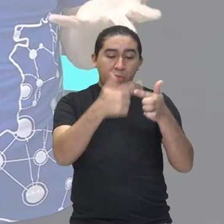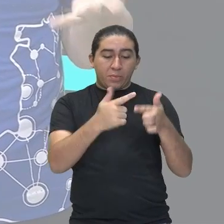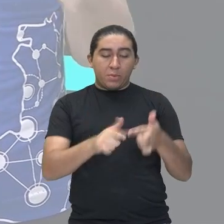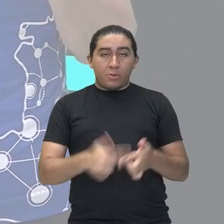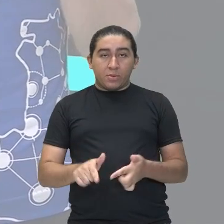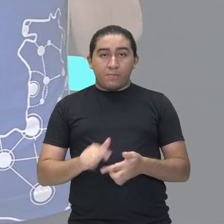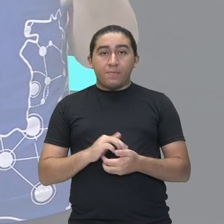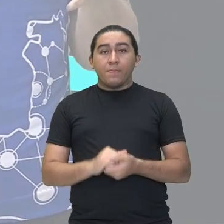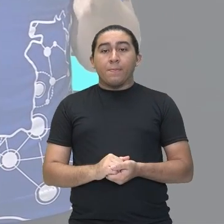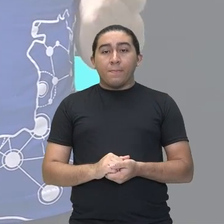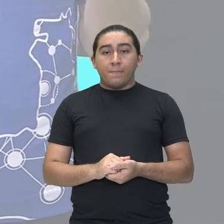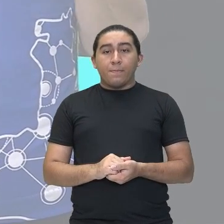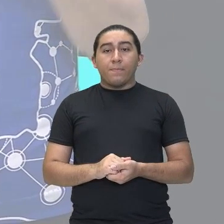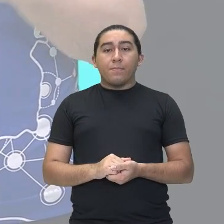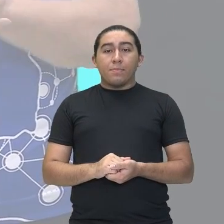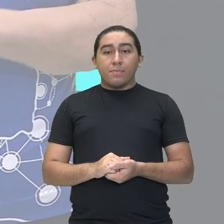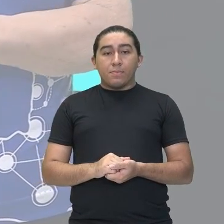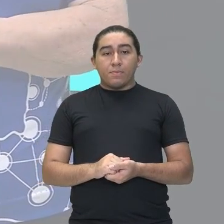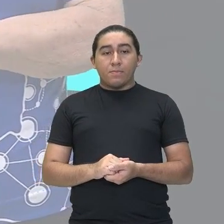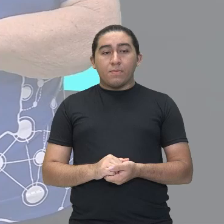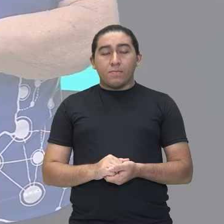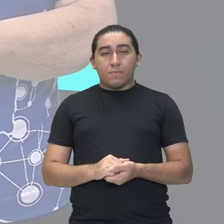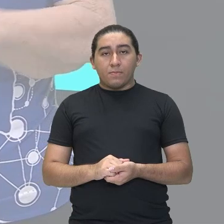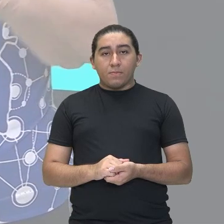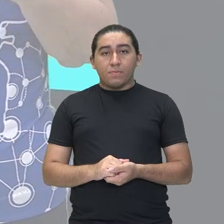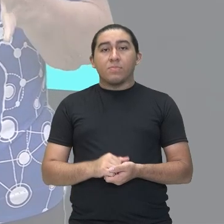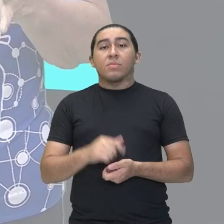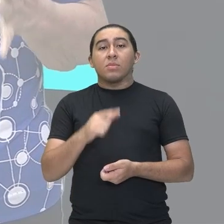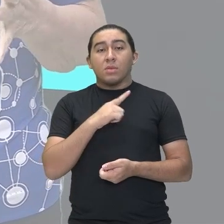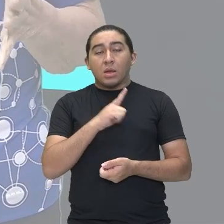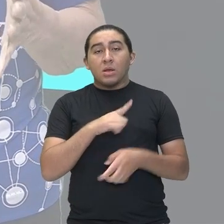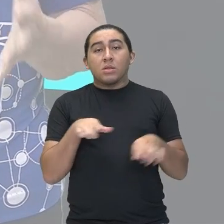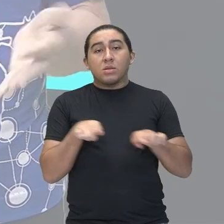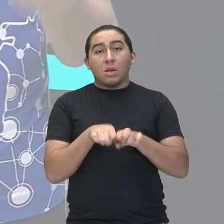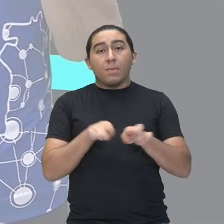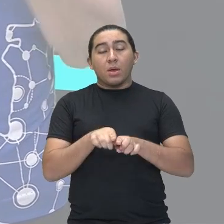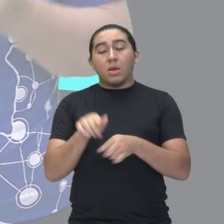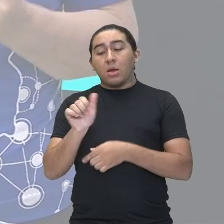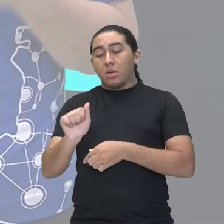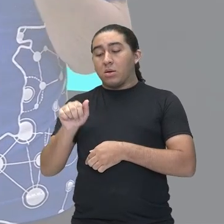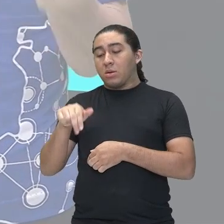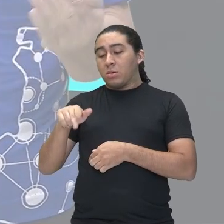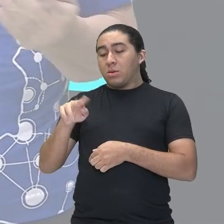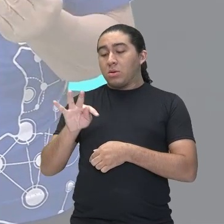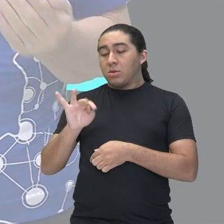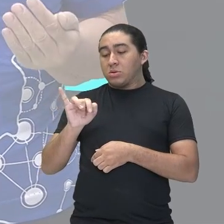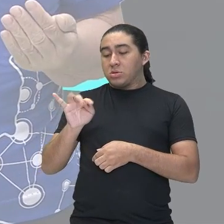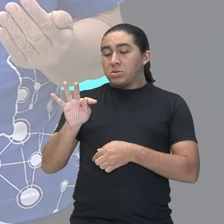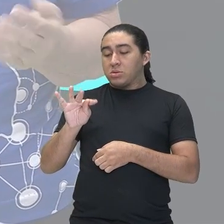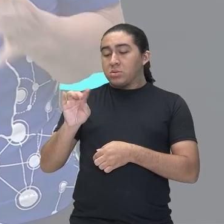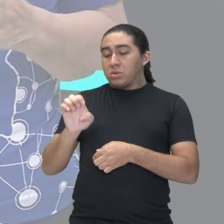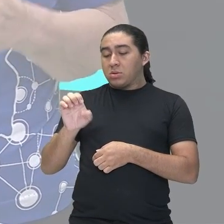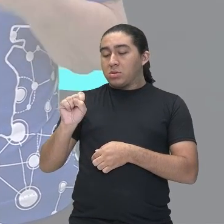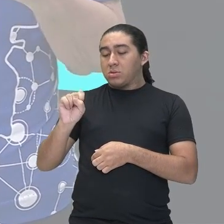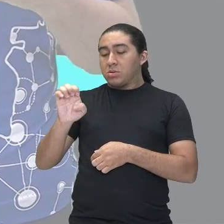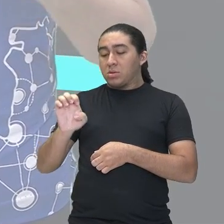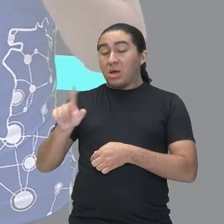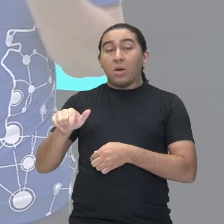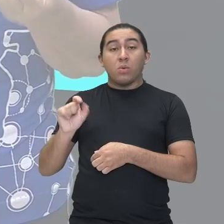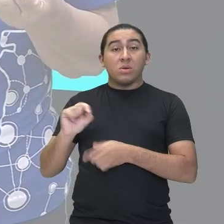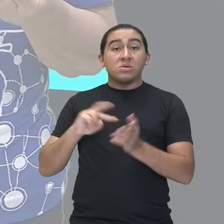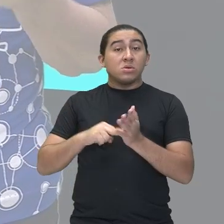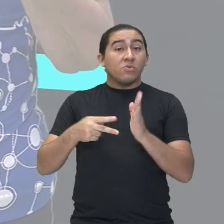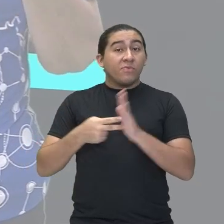dualidade, tem a antítese. O que é a antítese? É a figura de linguagem em que